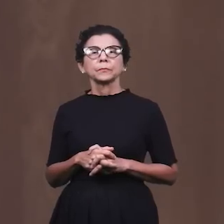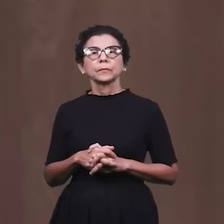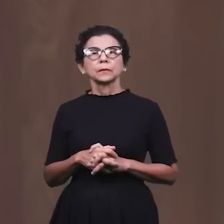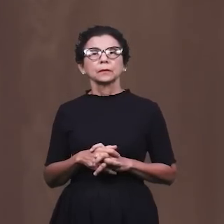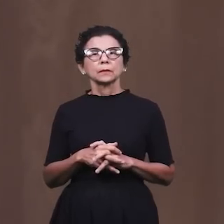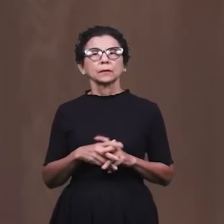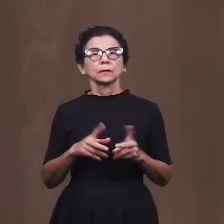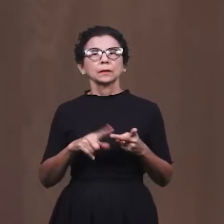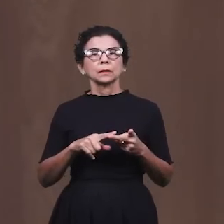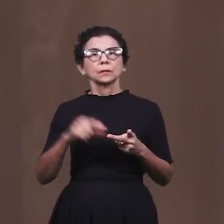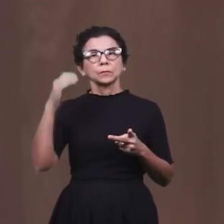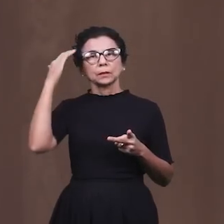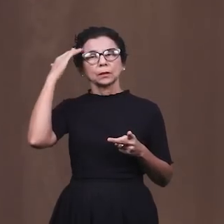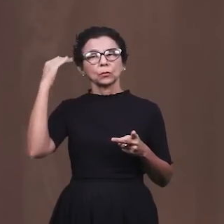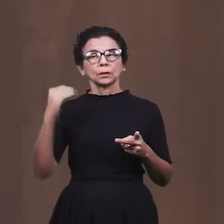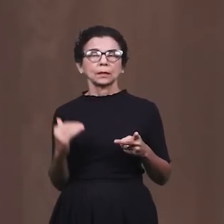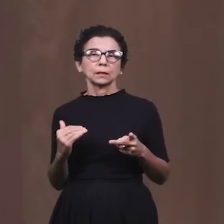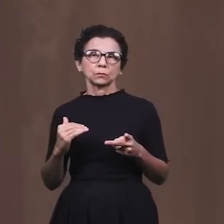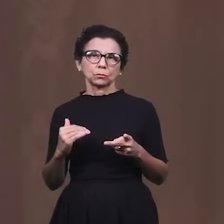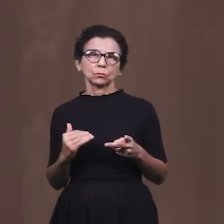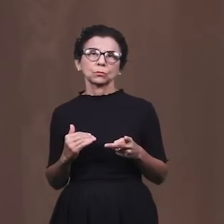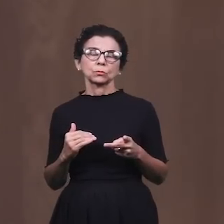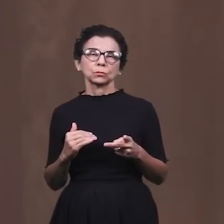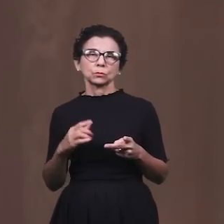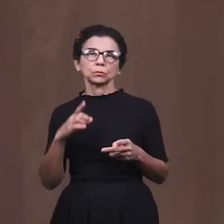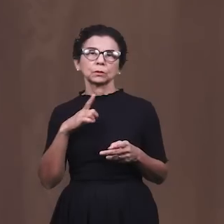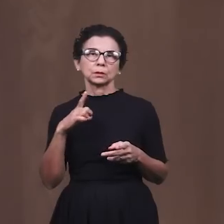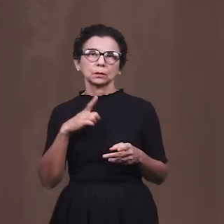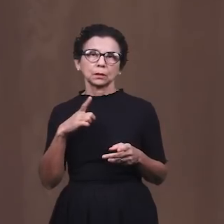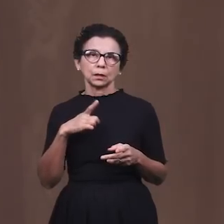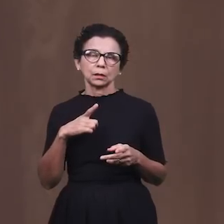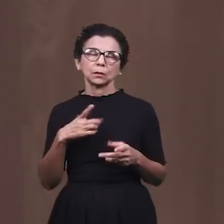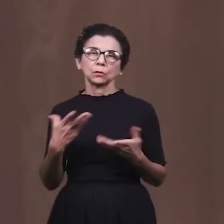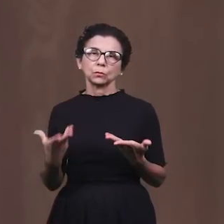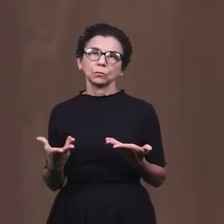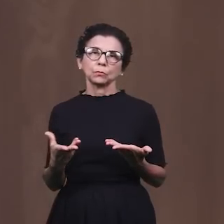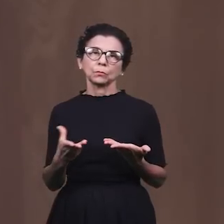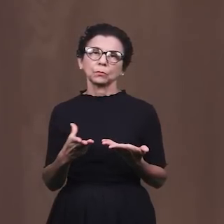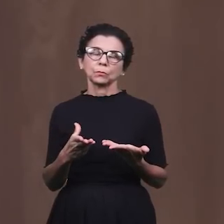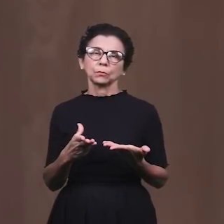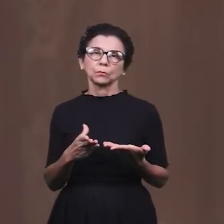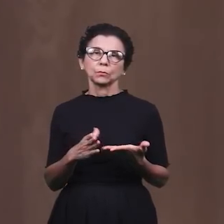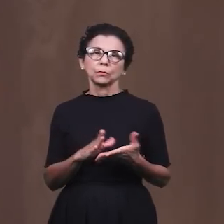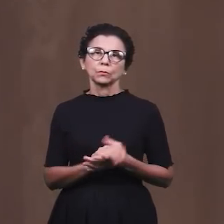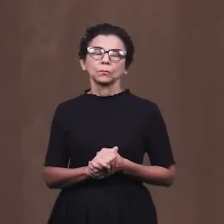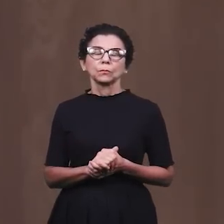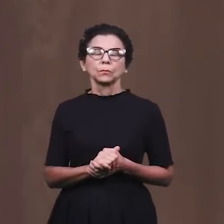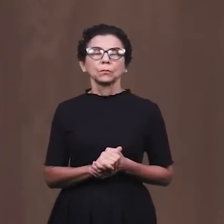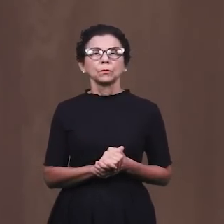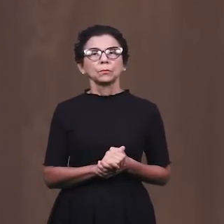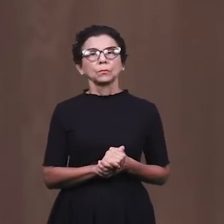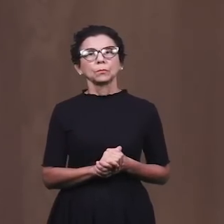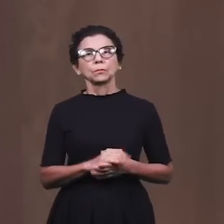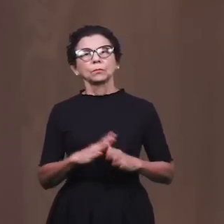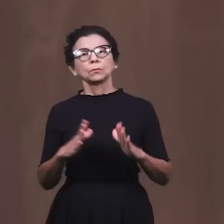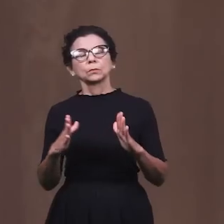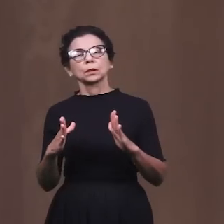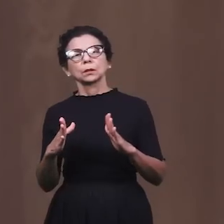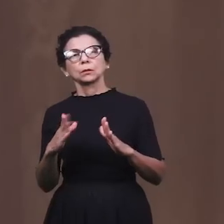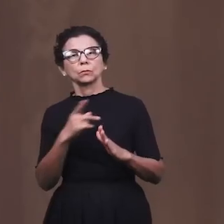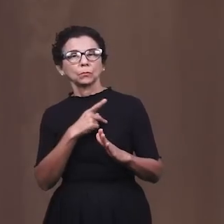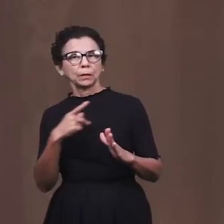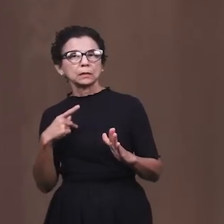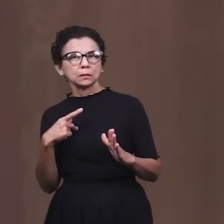Sul tem um pastor específico nos Estados Unidos que cuida, é o pastor David Vieira. Ele é pastor da igreja em Washington e eu